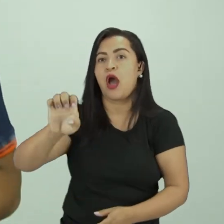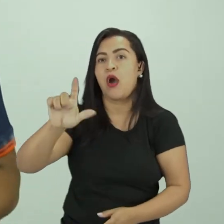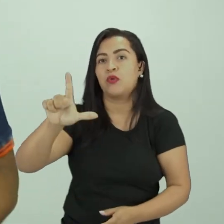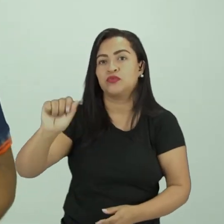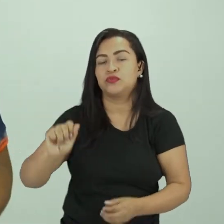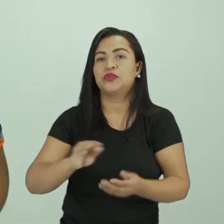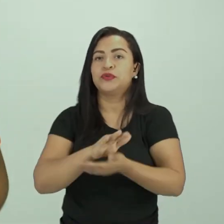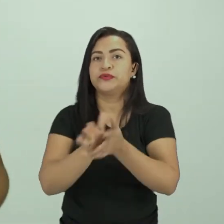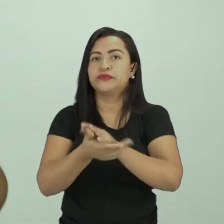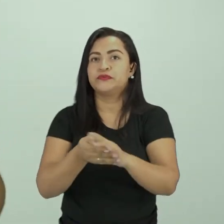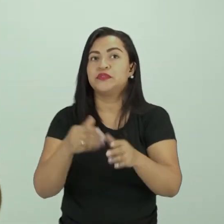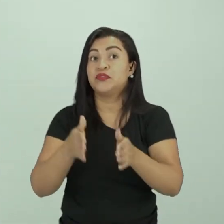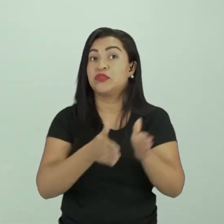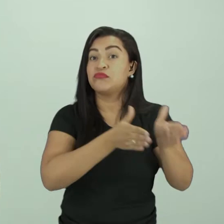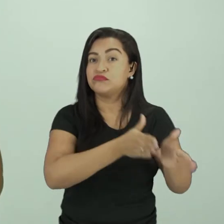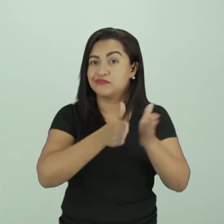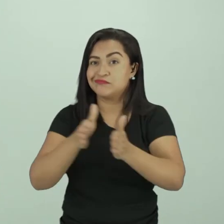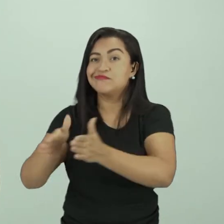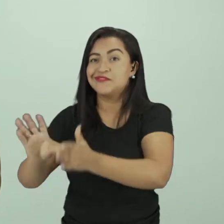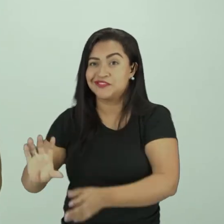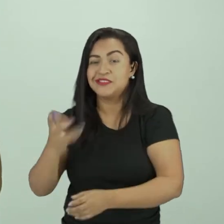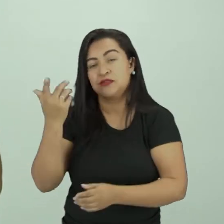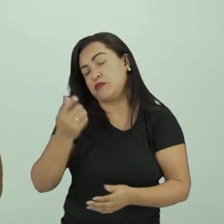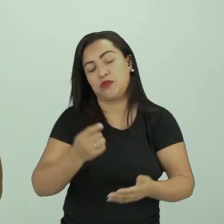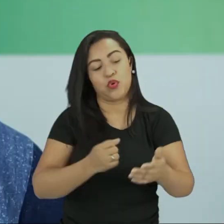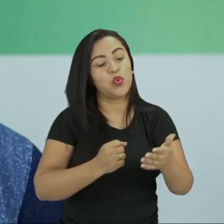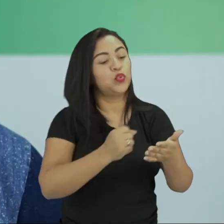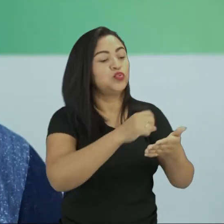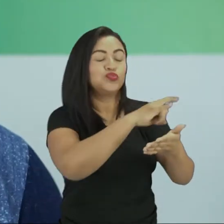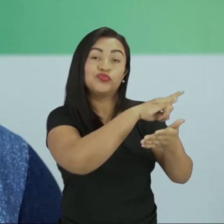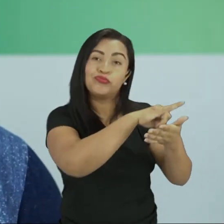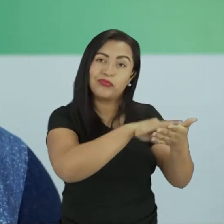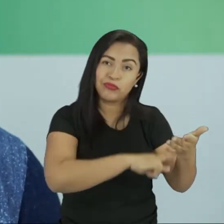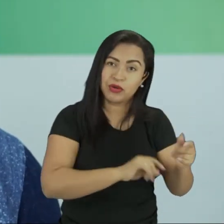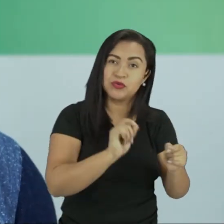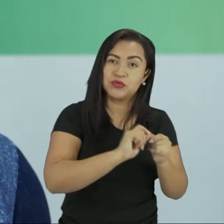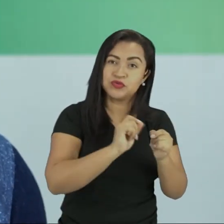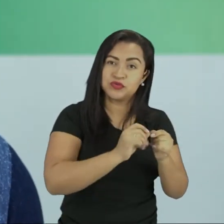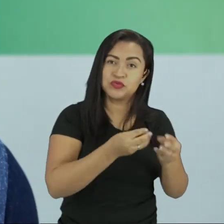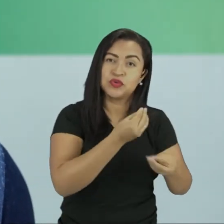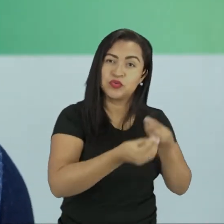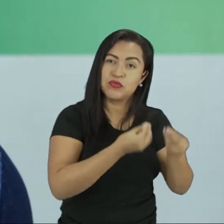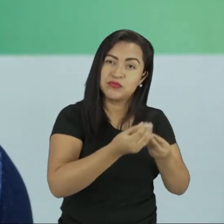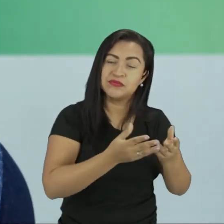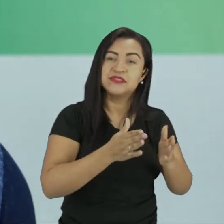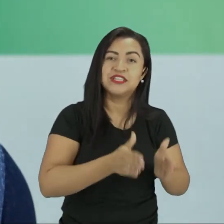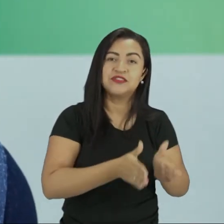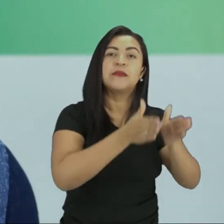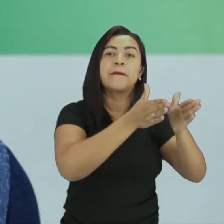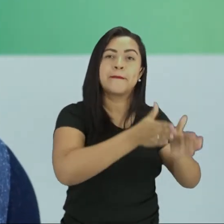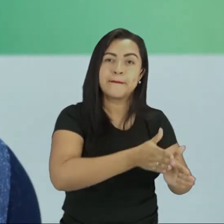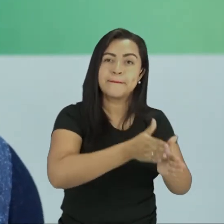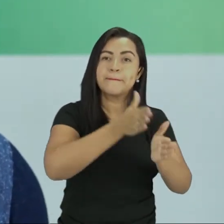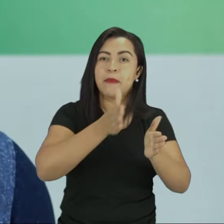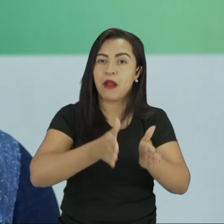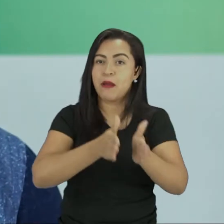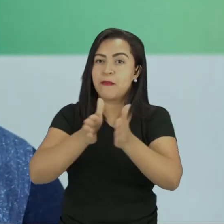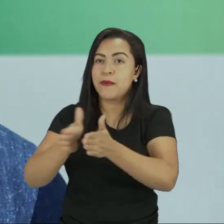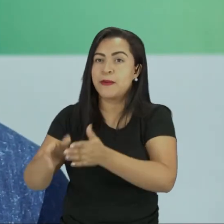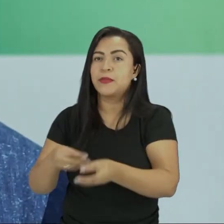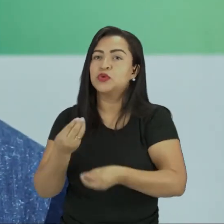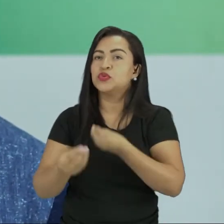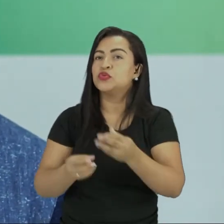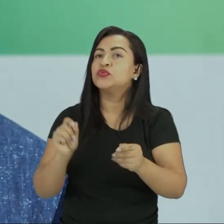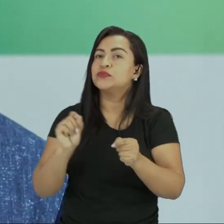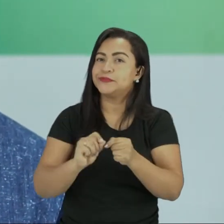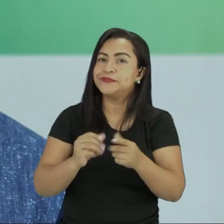uma sequência de ação. No manual de instrução é assim, tá bom? Ele vai te dando passo a passo do que você vai fazer, tá certo?